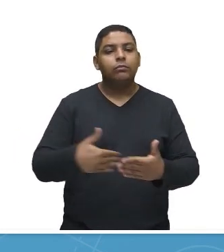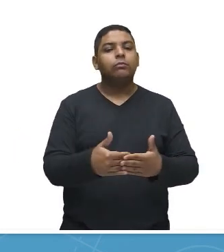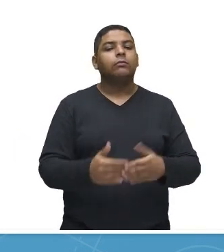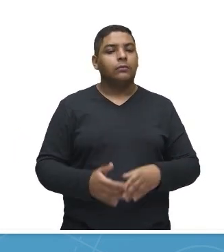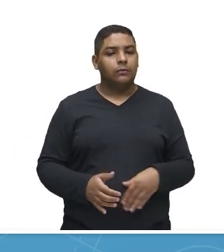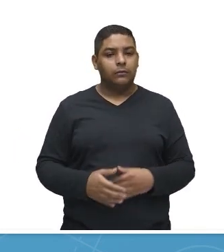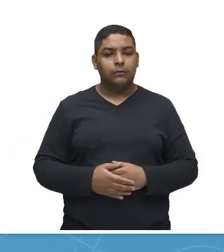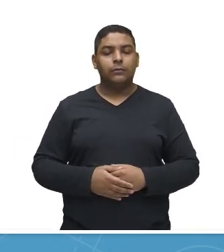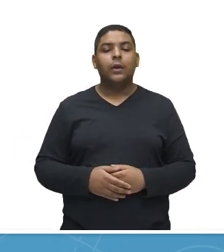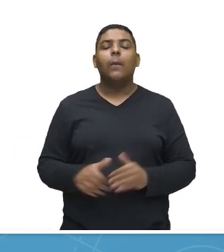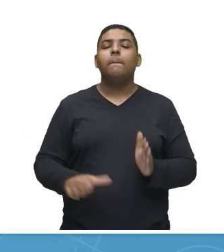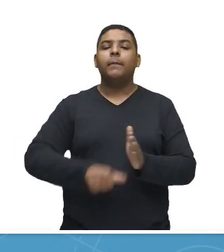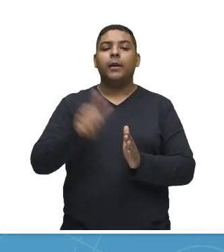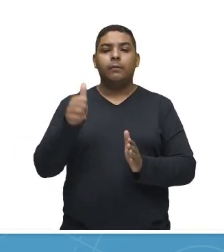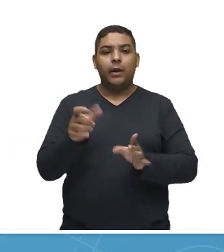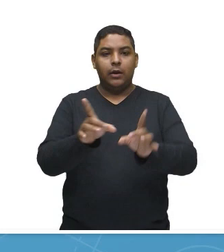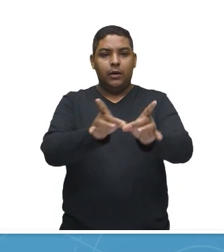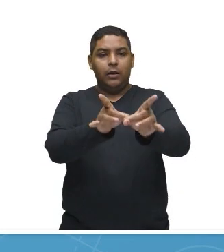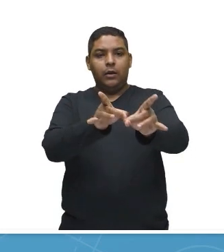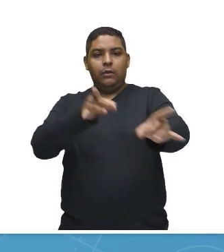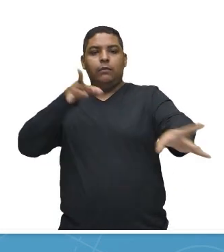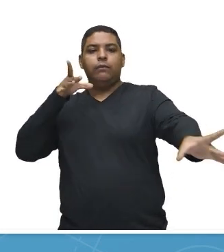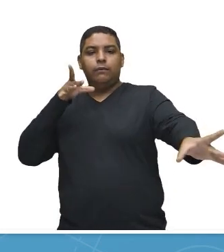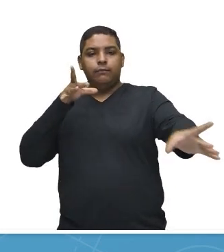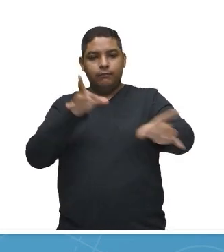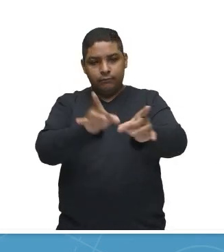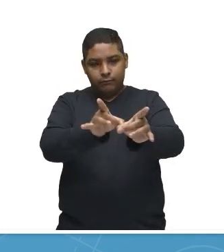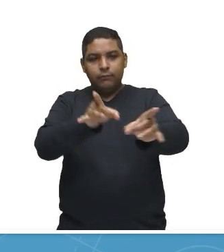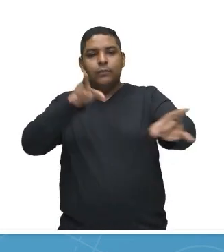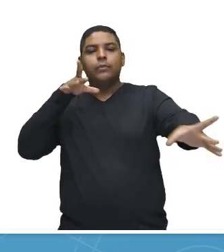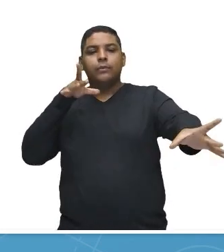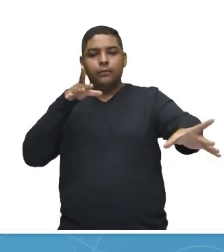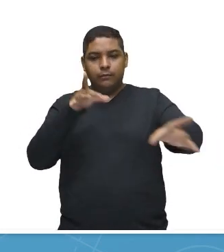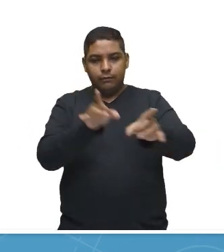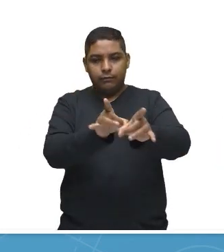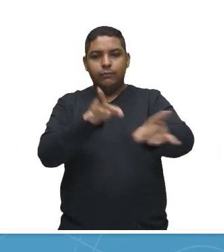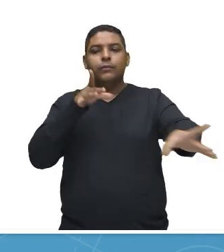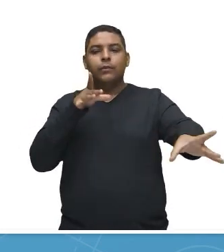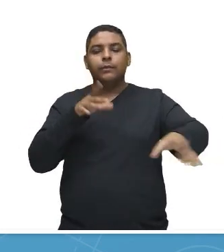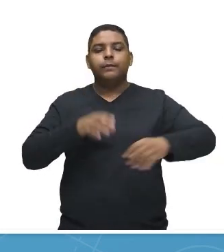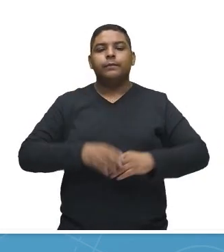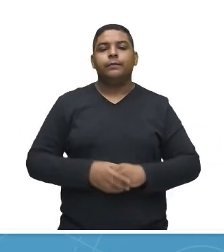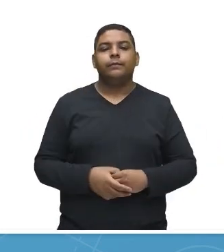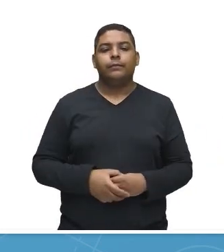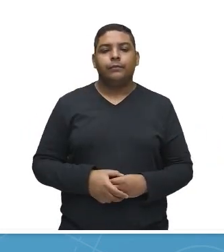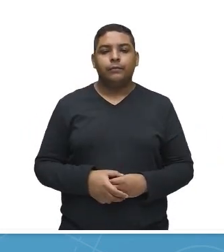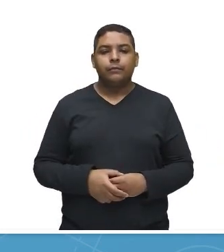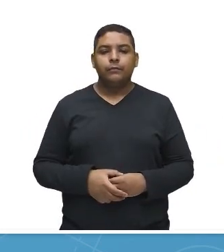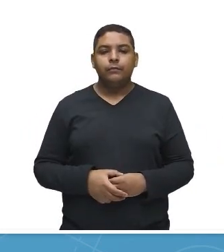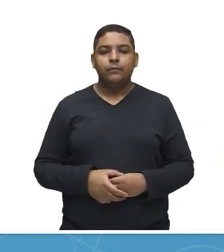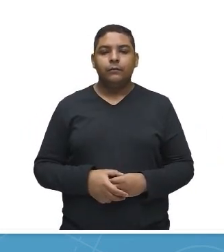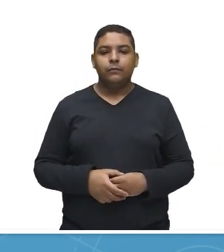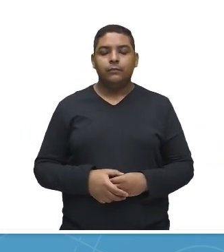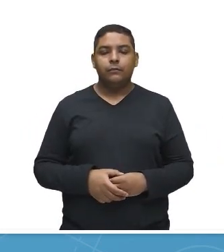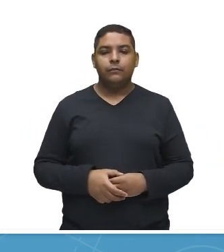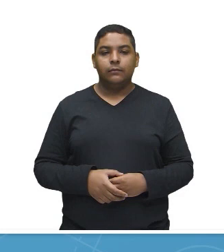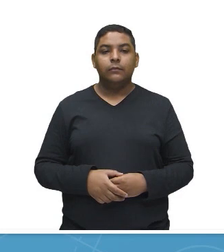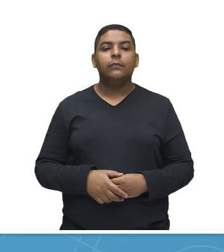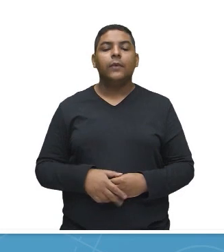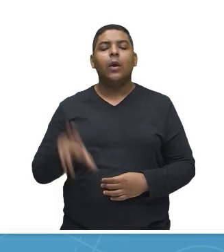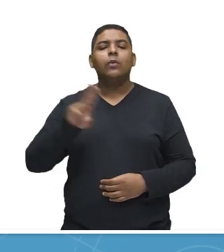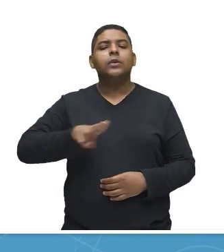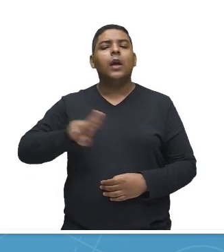eu vou mostrar para vocês é o arco e flecha. Esses instrumentos de luta que eu vou falar para vocês, eles